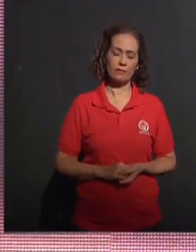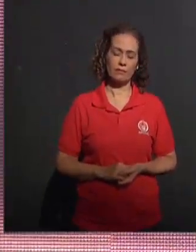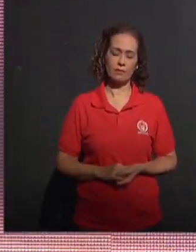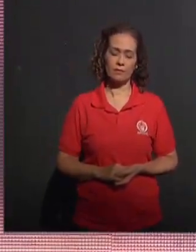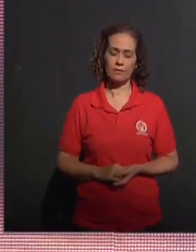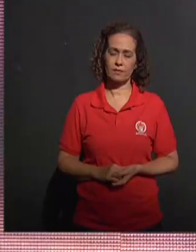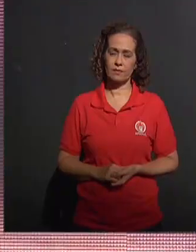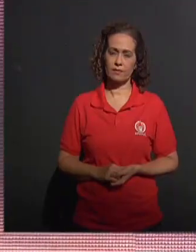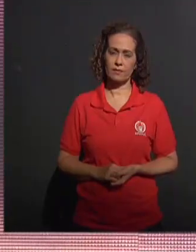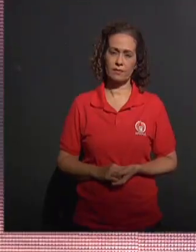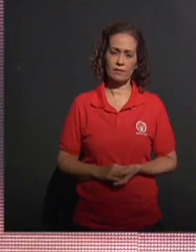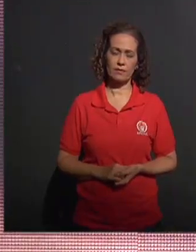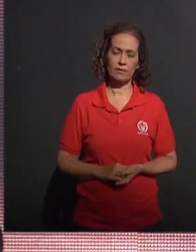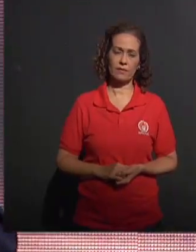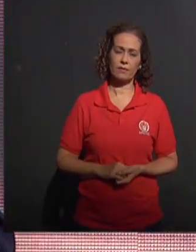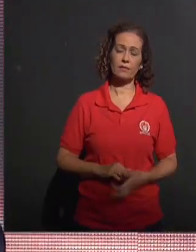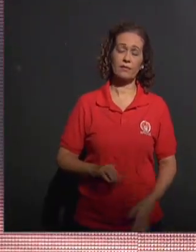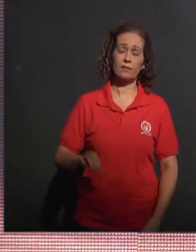uma opção,